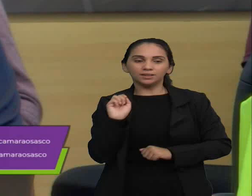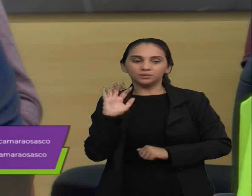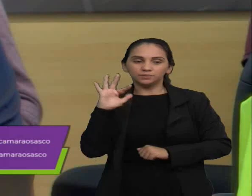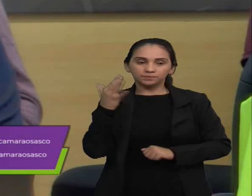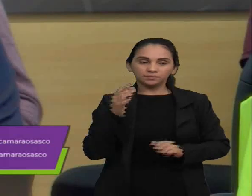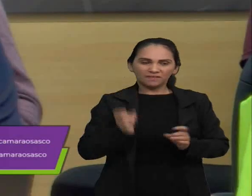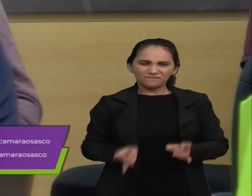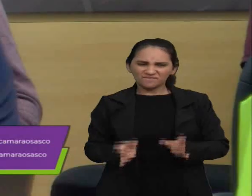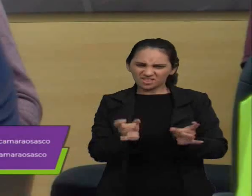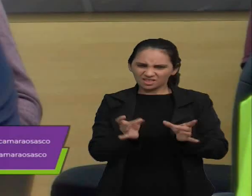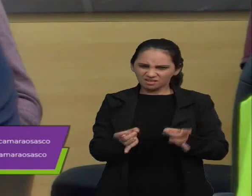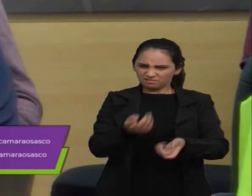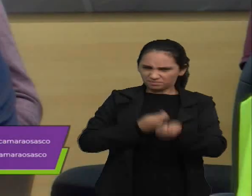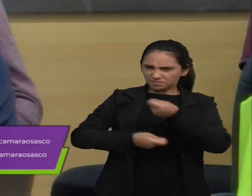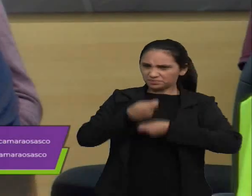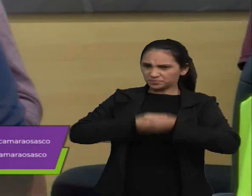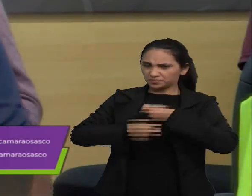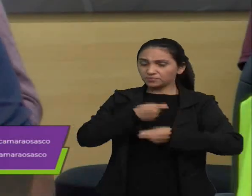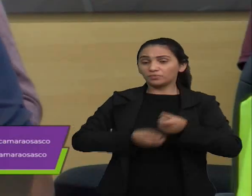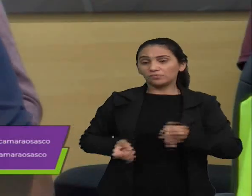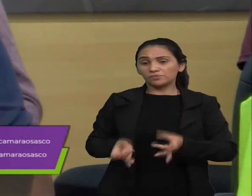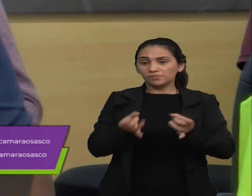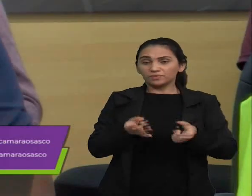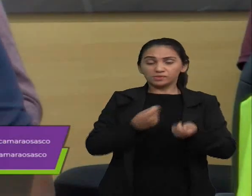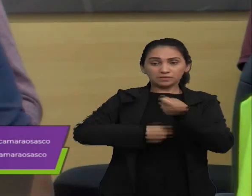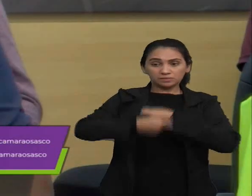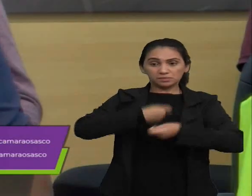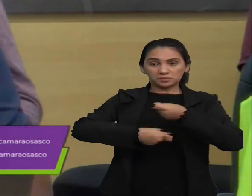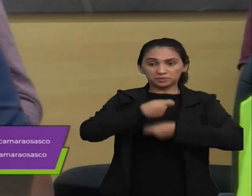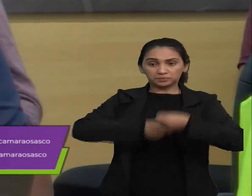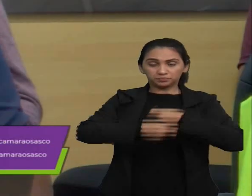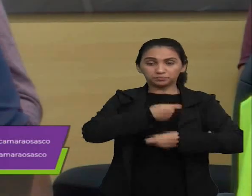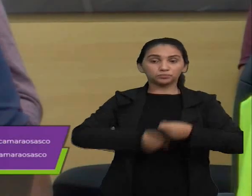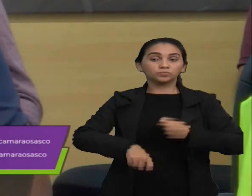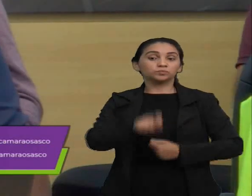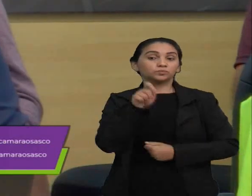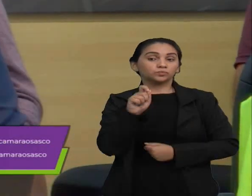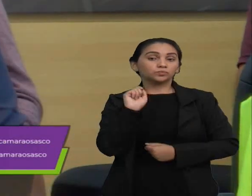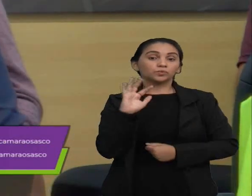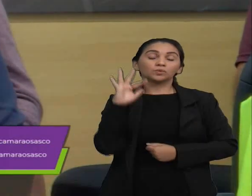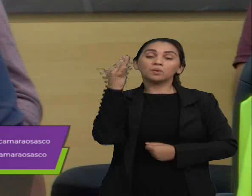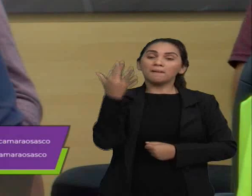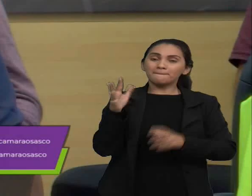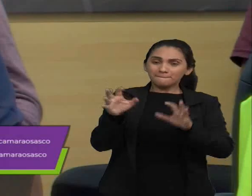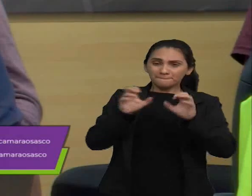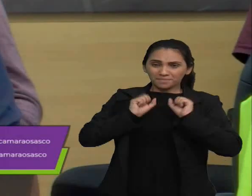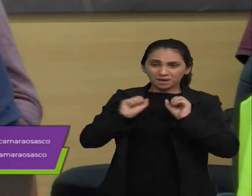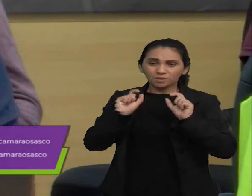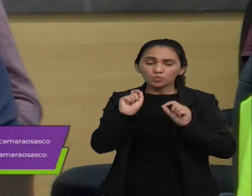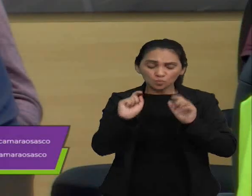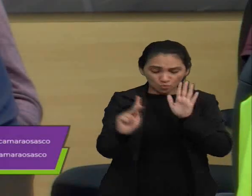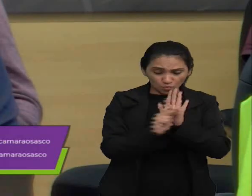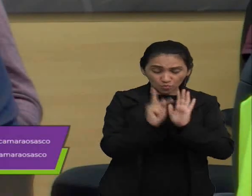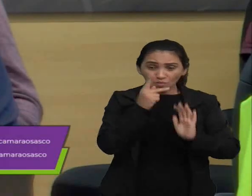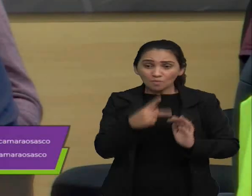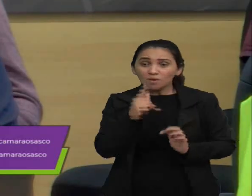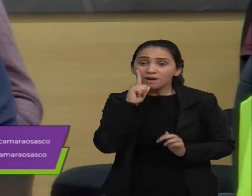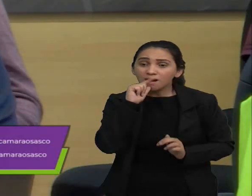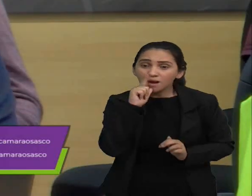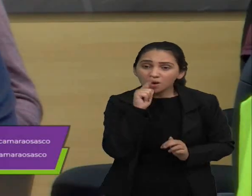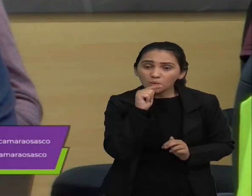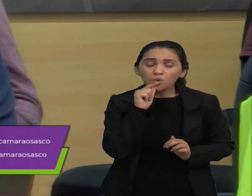absurdo e o fracasso que é tomar água da sociedade. Uma empresa que garante direitos